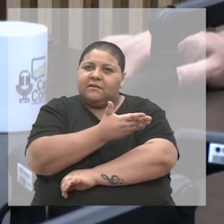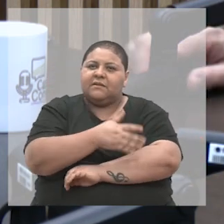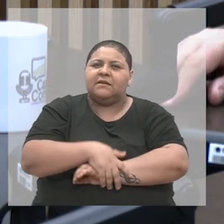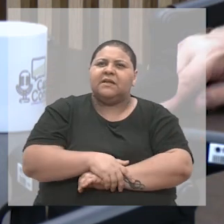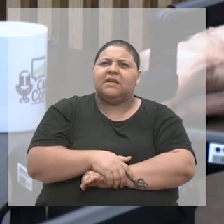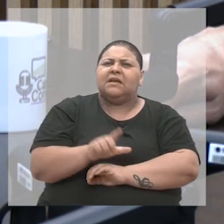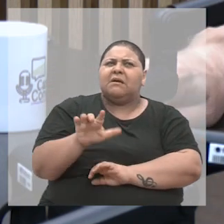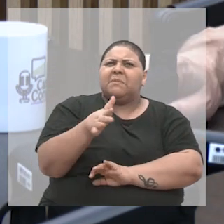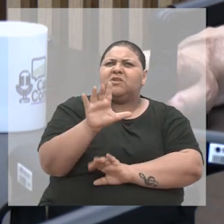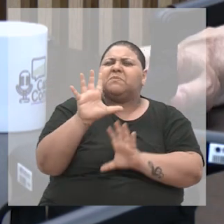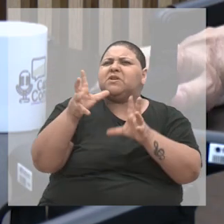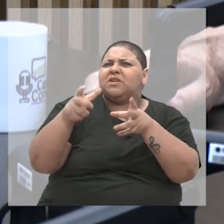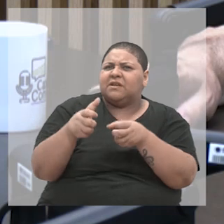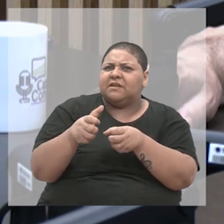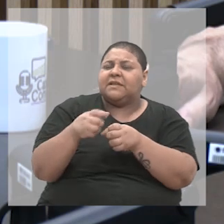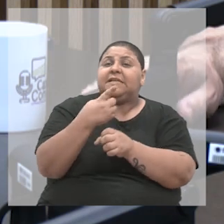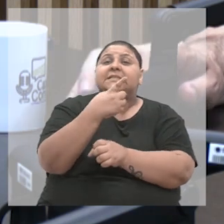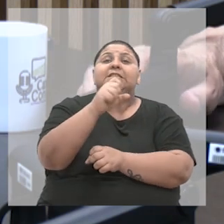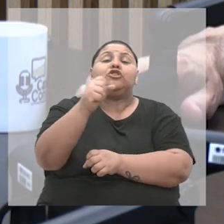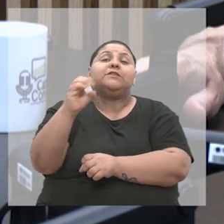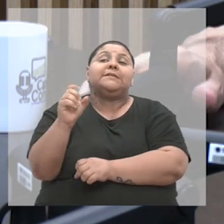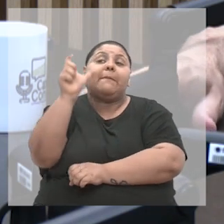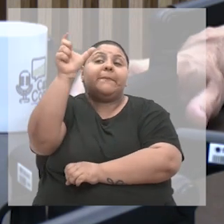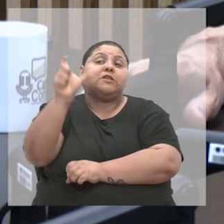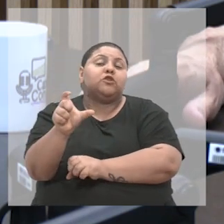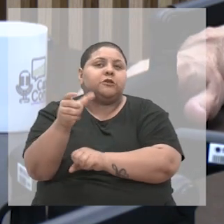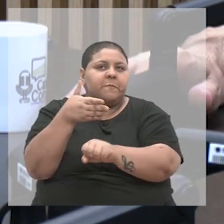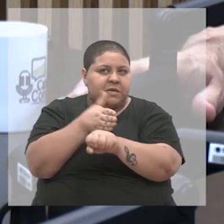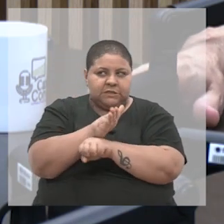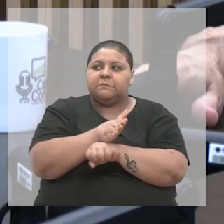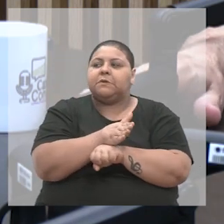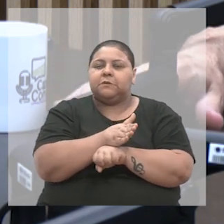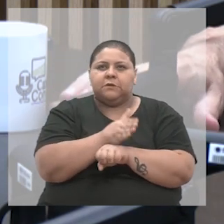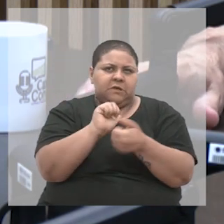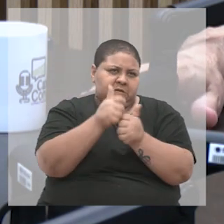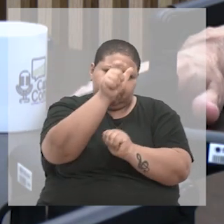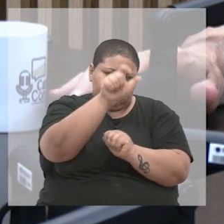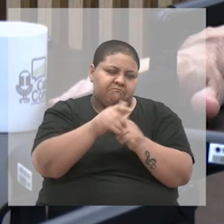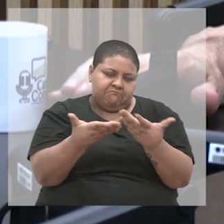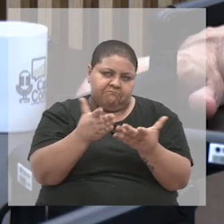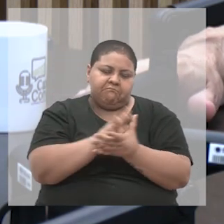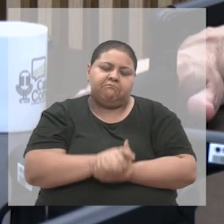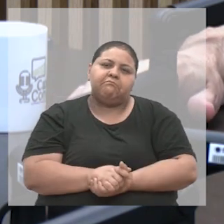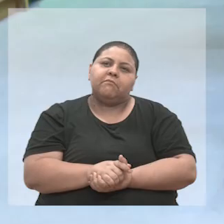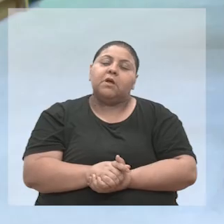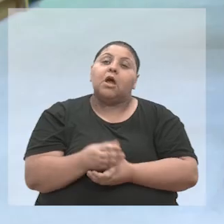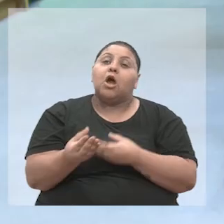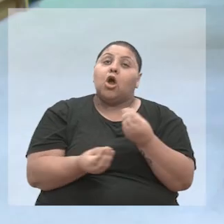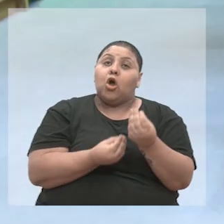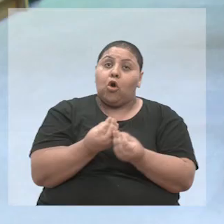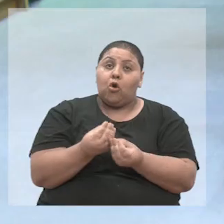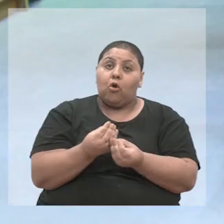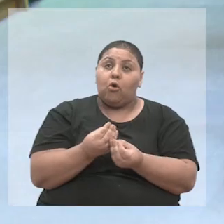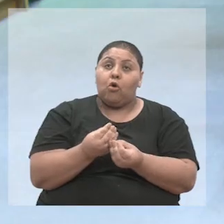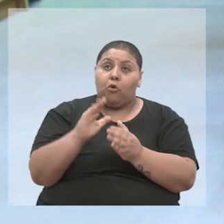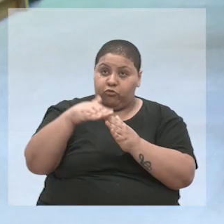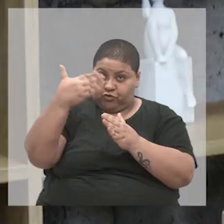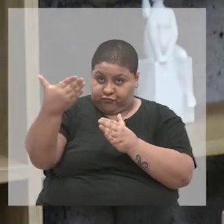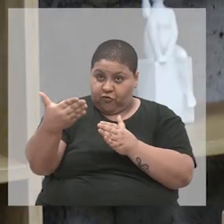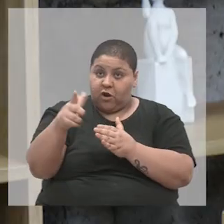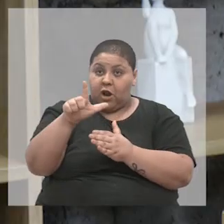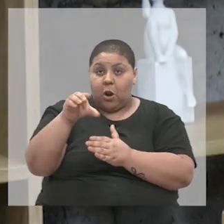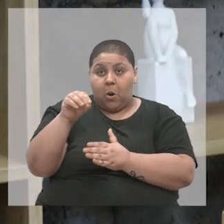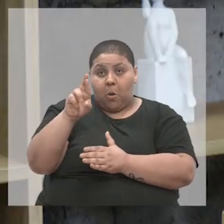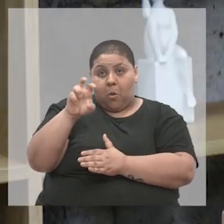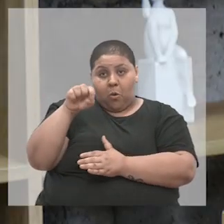quantos atletas? Hoje a gente está em torno de 180 atletas. 180 atletas. 180 atletas. E como o Lourenço veio de fora, tem mais